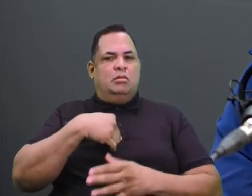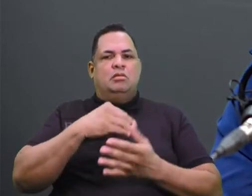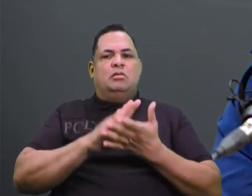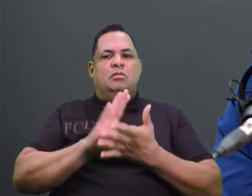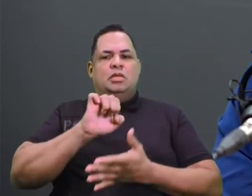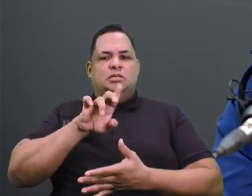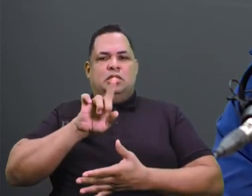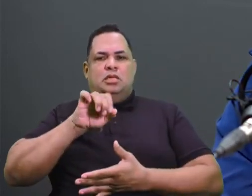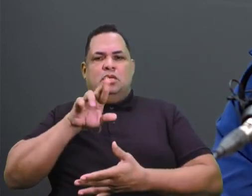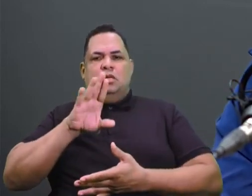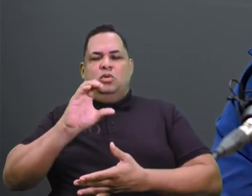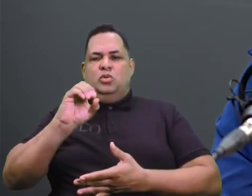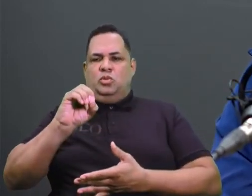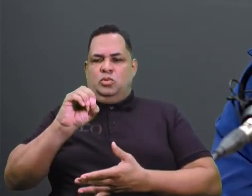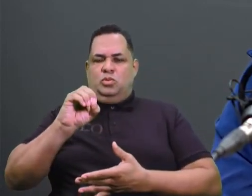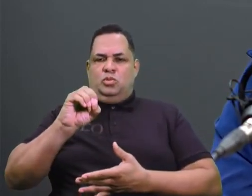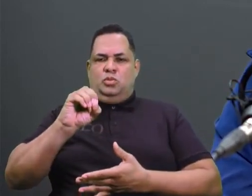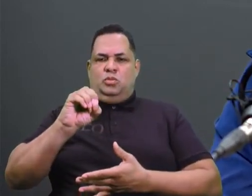Mazarello,